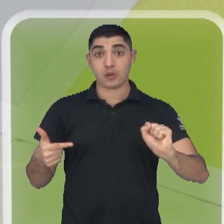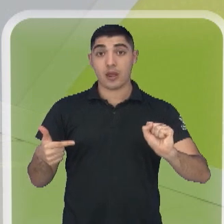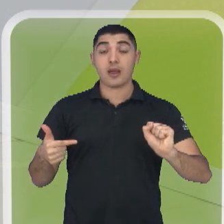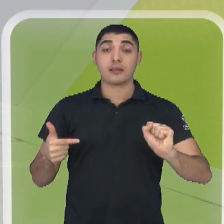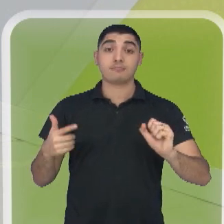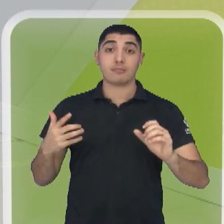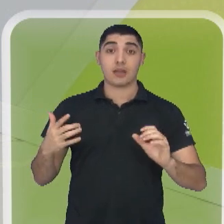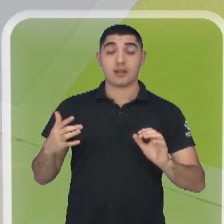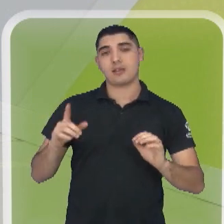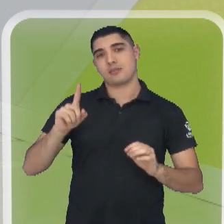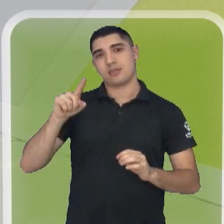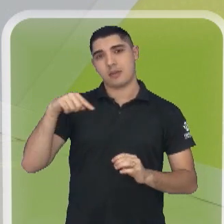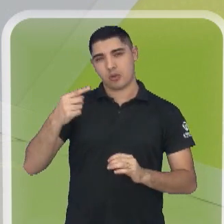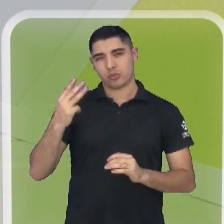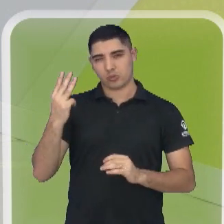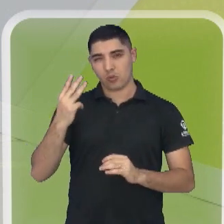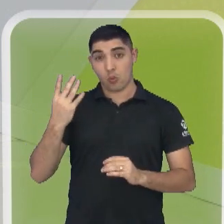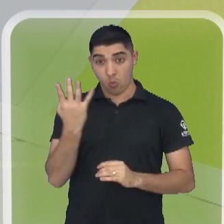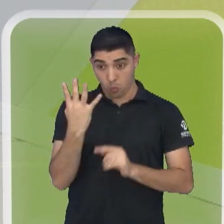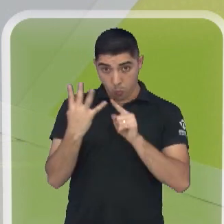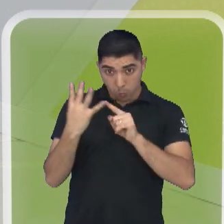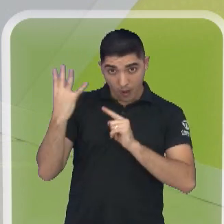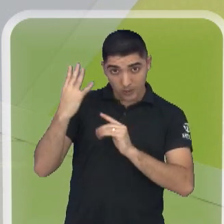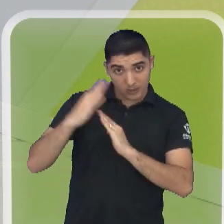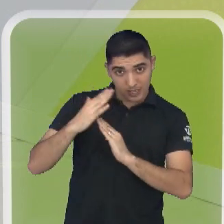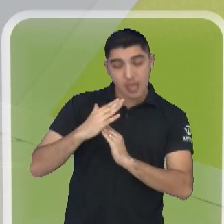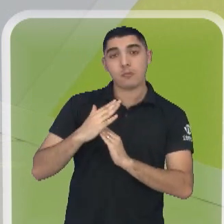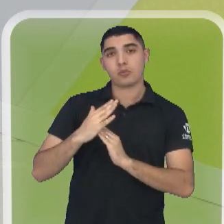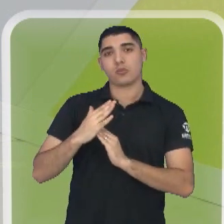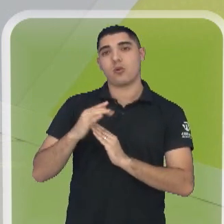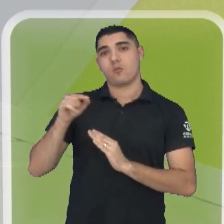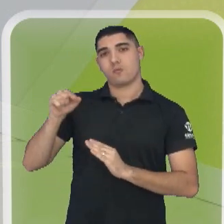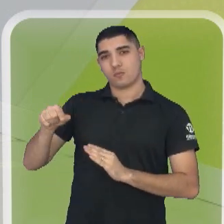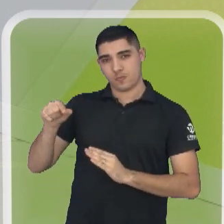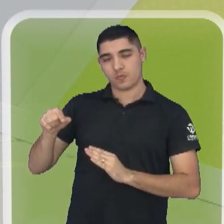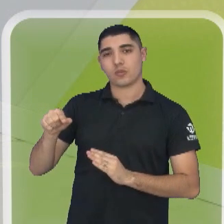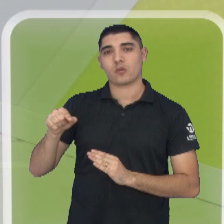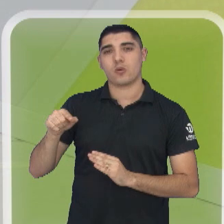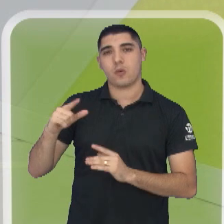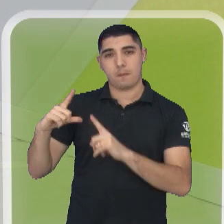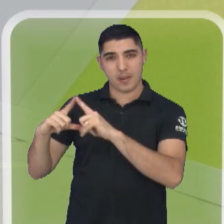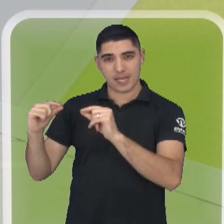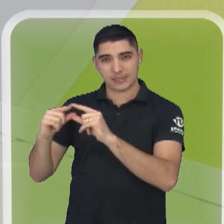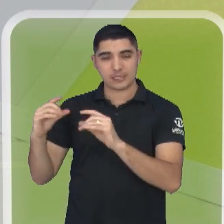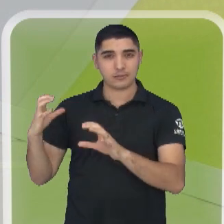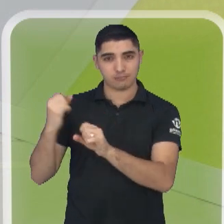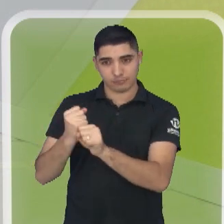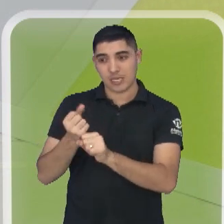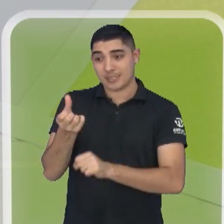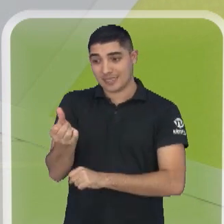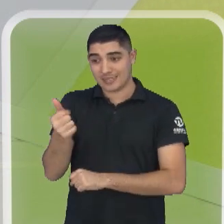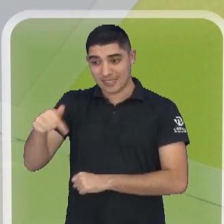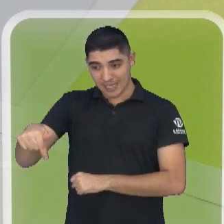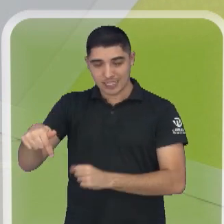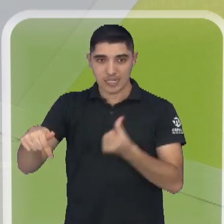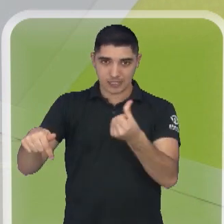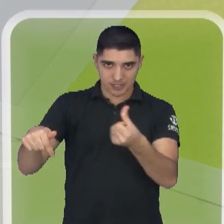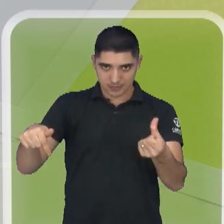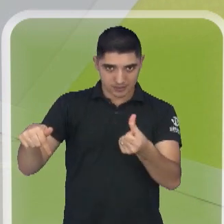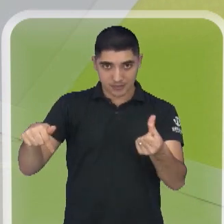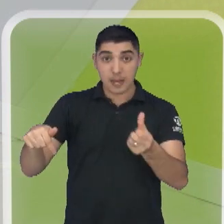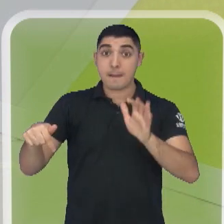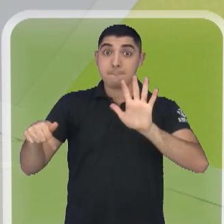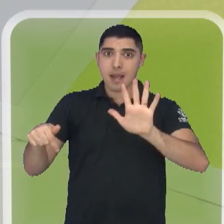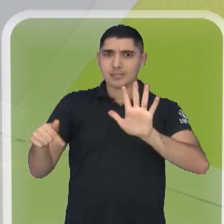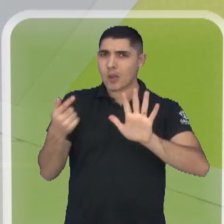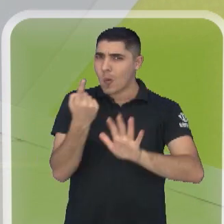jogo para o último quarto com vitória da equipe do Brasília por 67-66. Só que aí no último